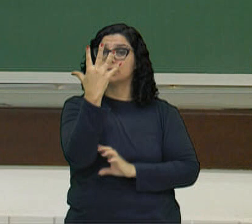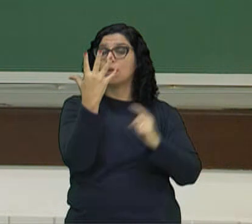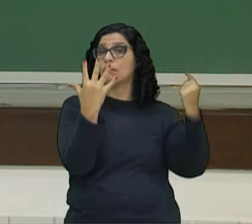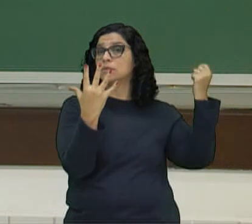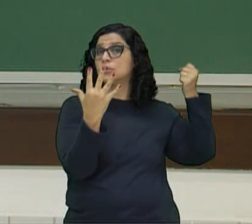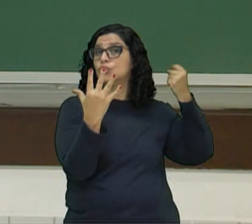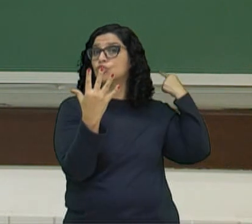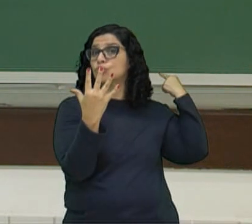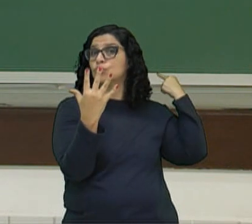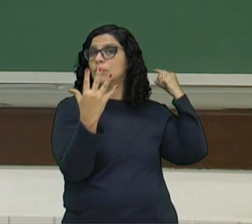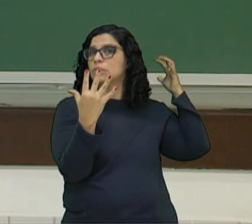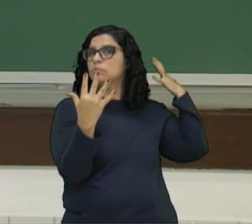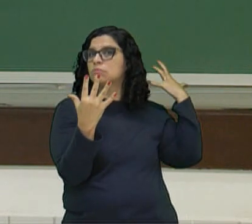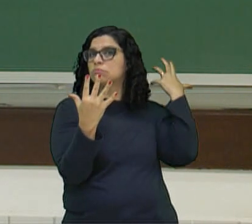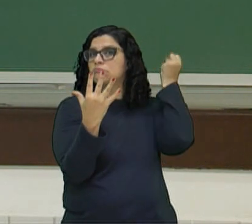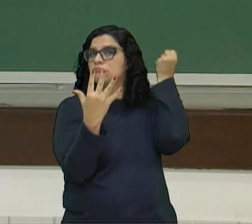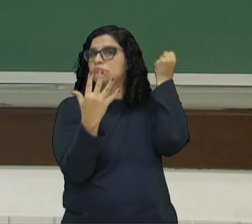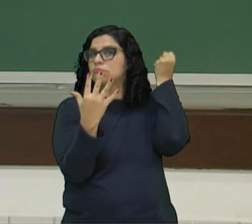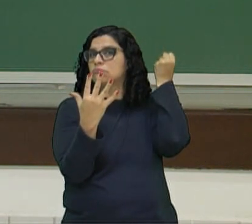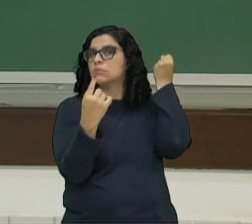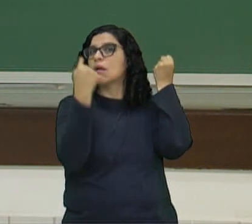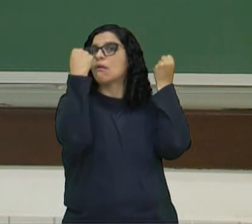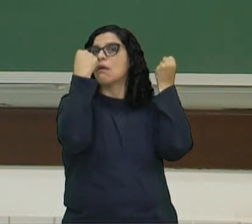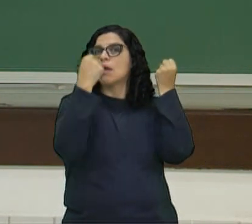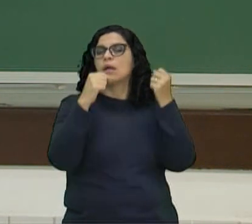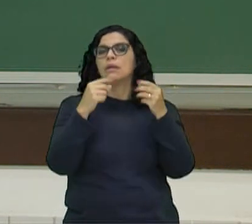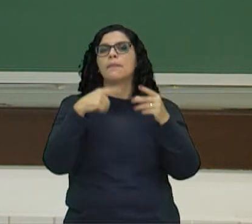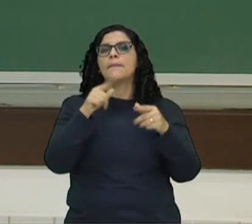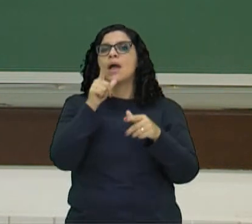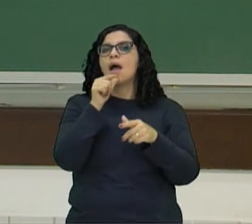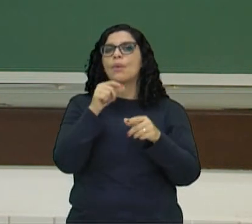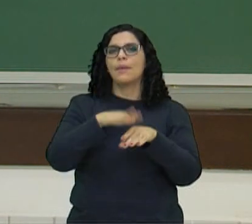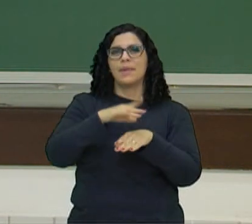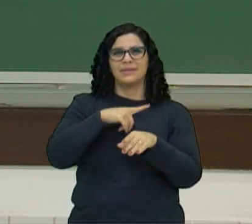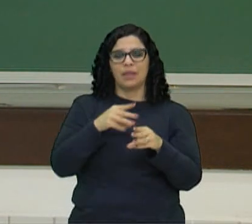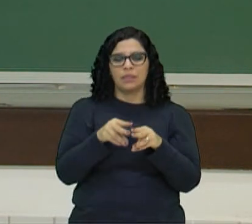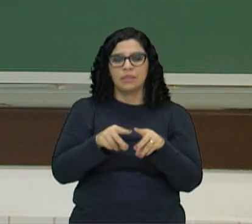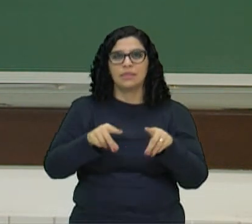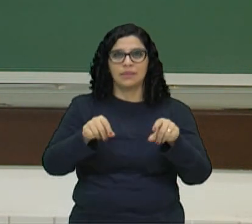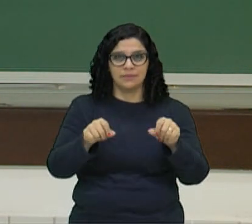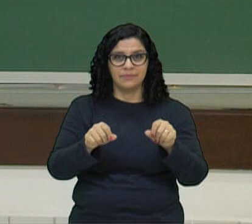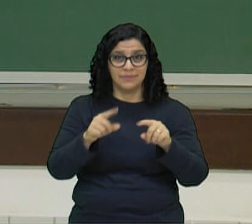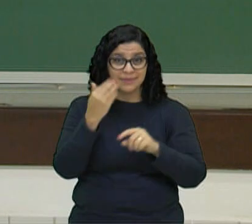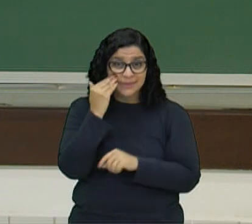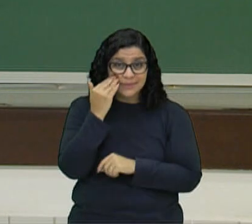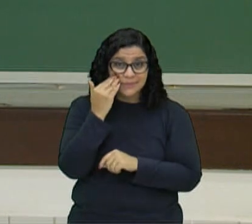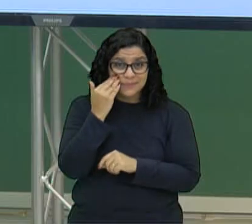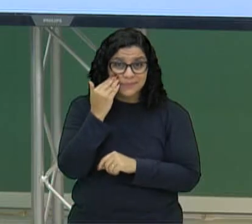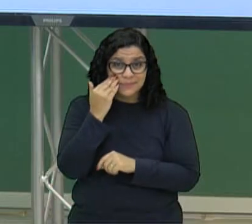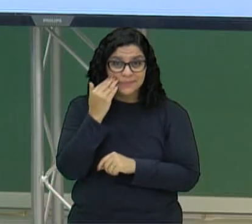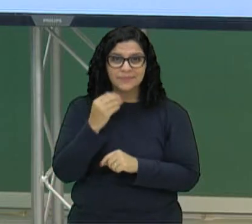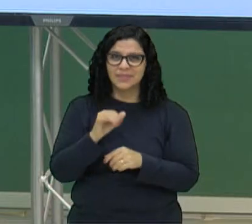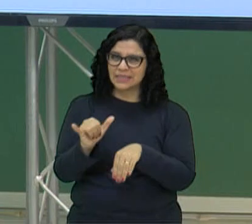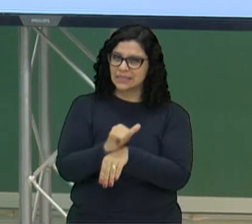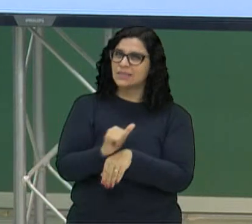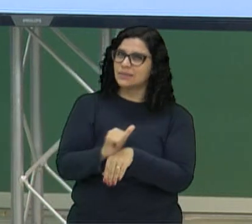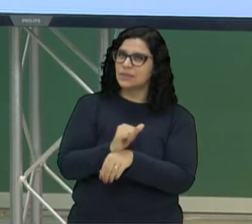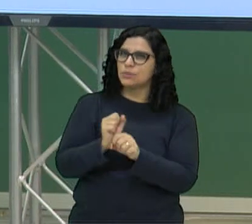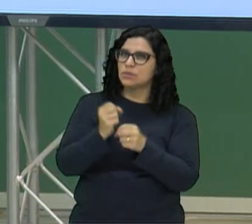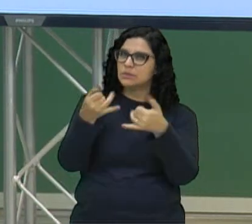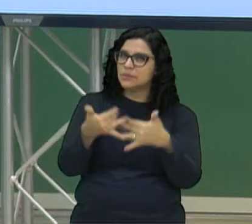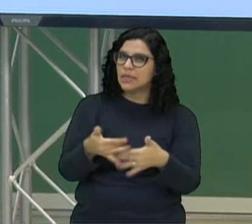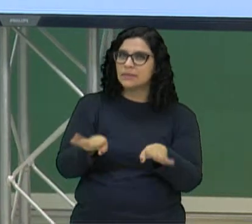face sul está sombreada. Aonde que vai ficar mais úmido? No sul. Entenderam? Ah, você pode usar isso